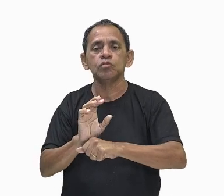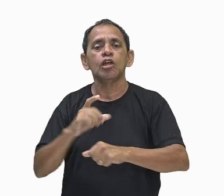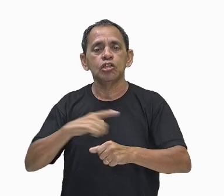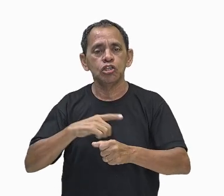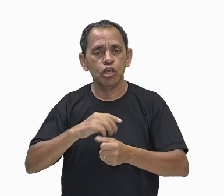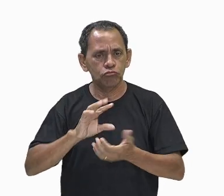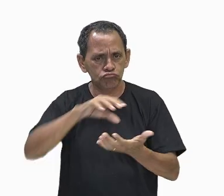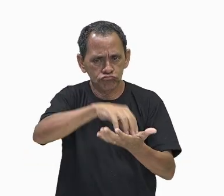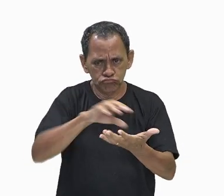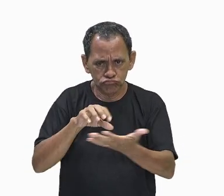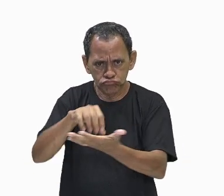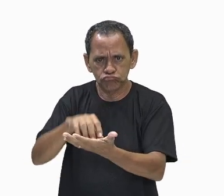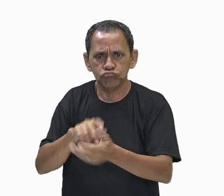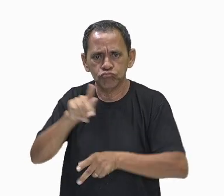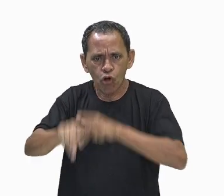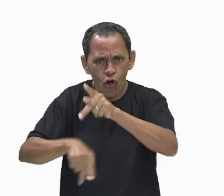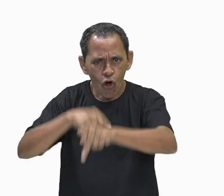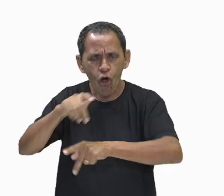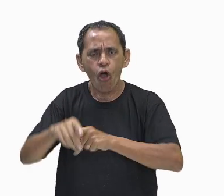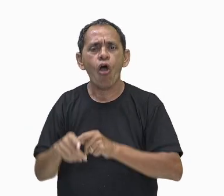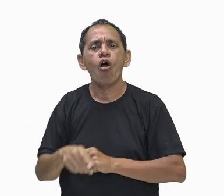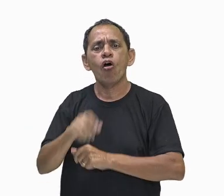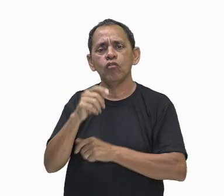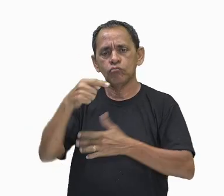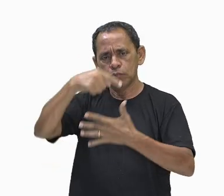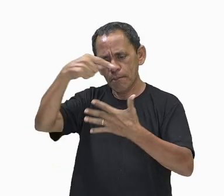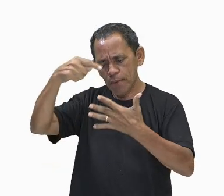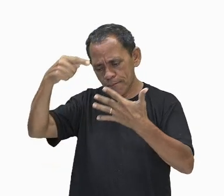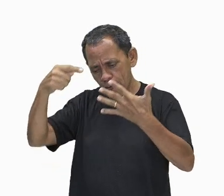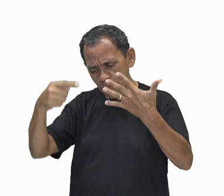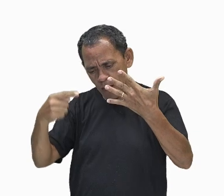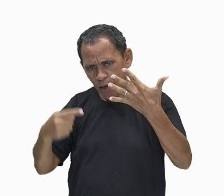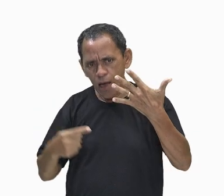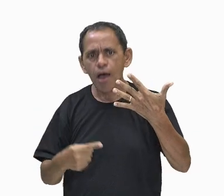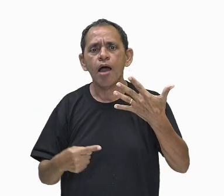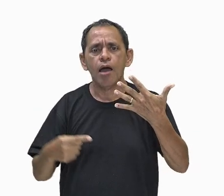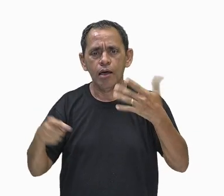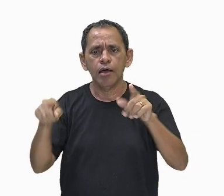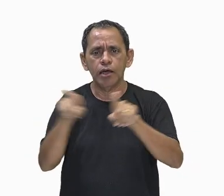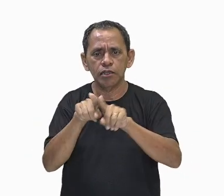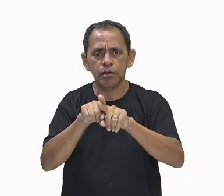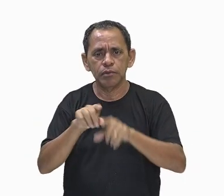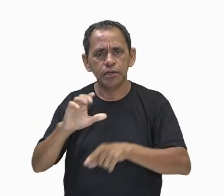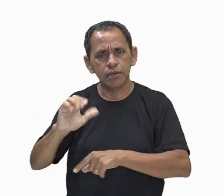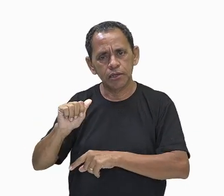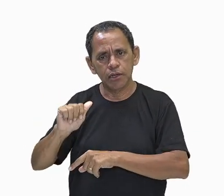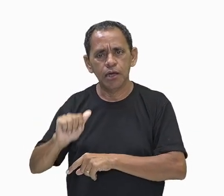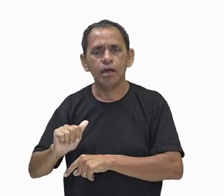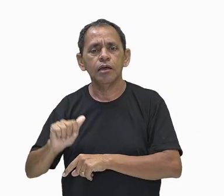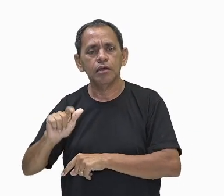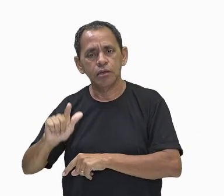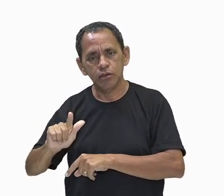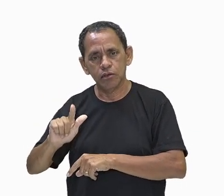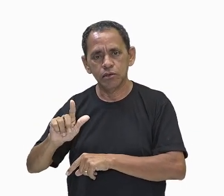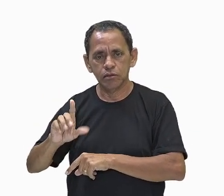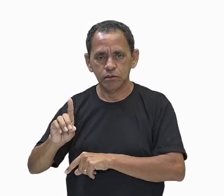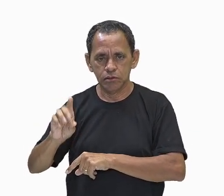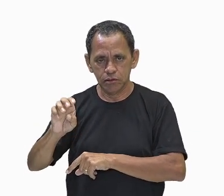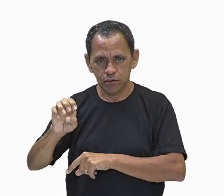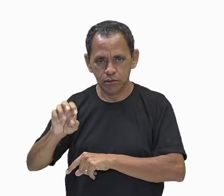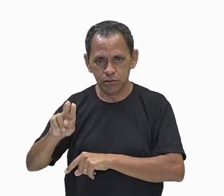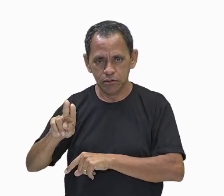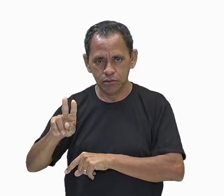como os sumérios, os acádios, os amoritas, os assírios e caldeus. E cada um desses